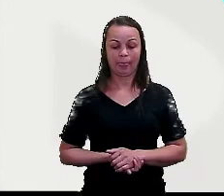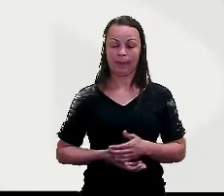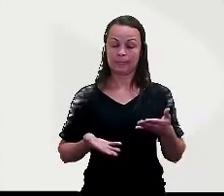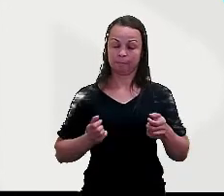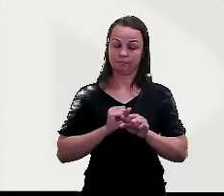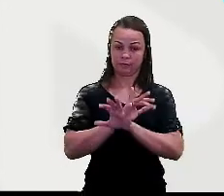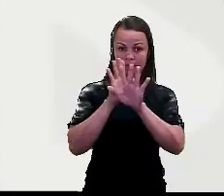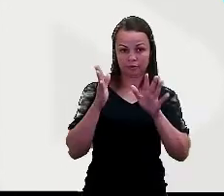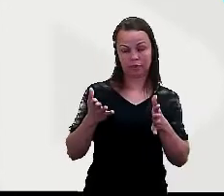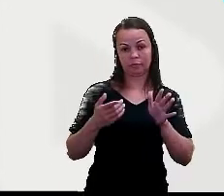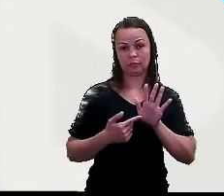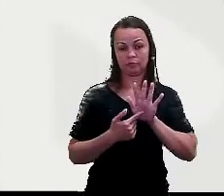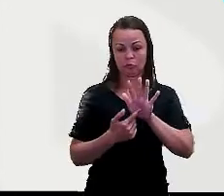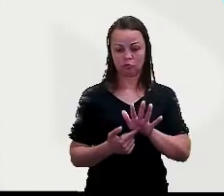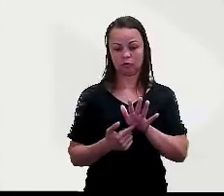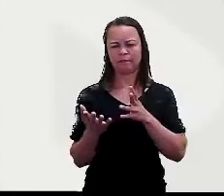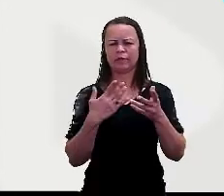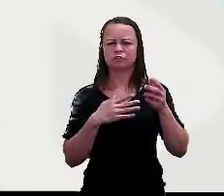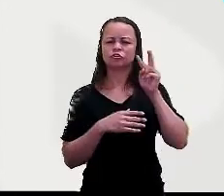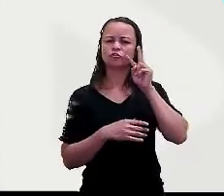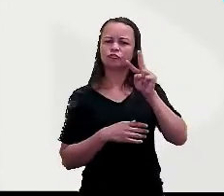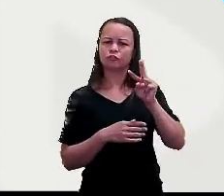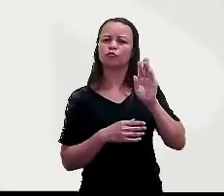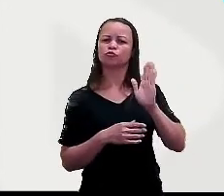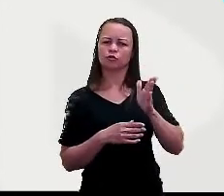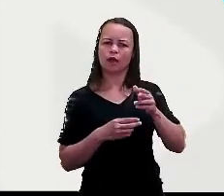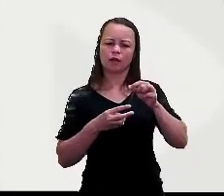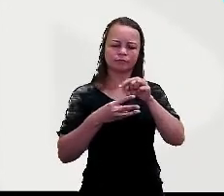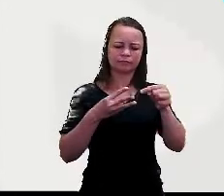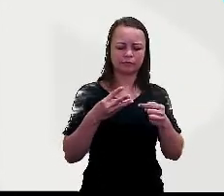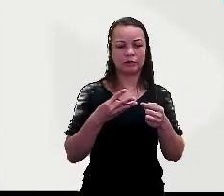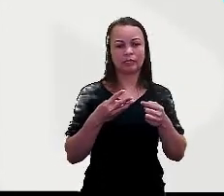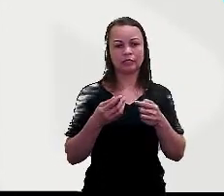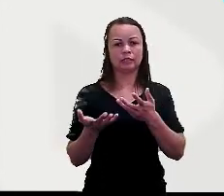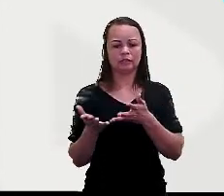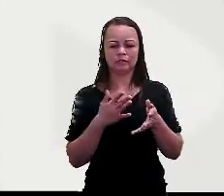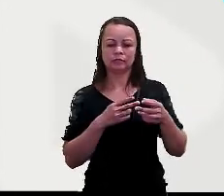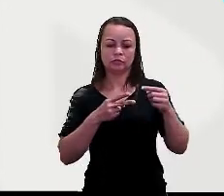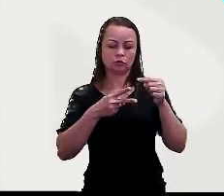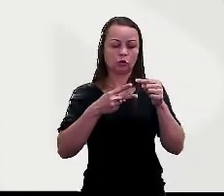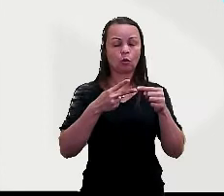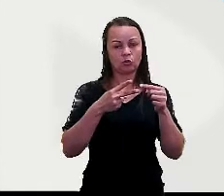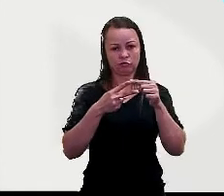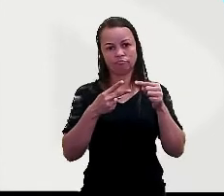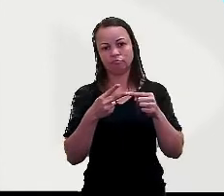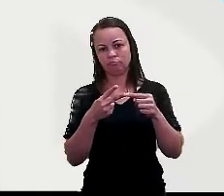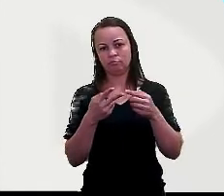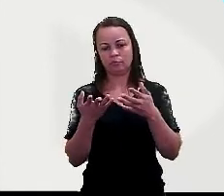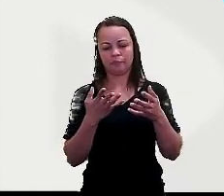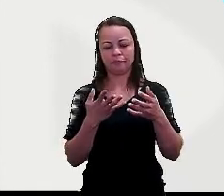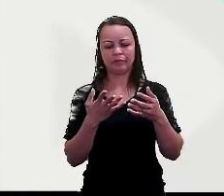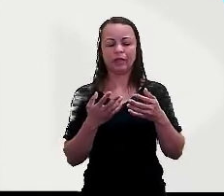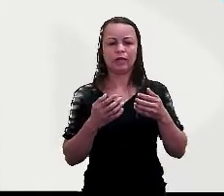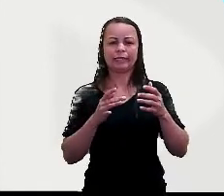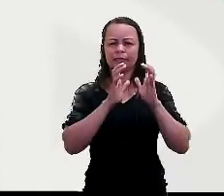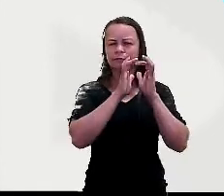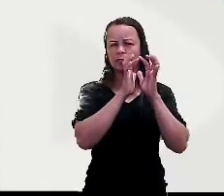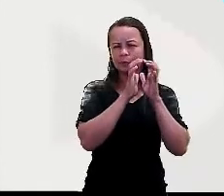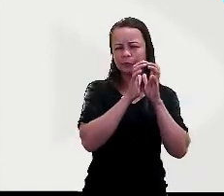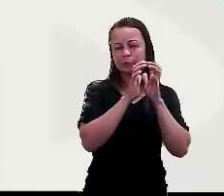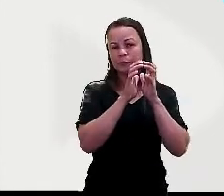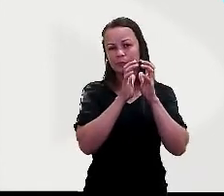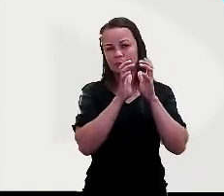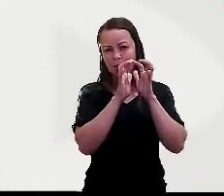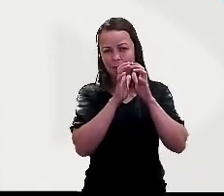nova divisão aqui. A gente viu lá aquelas funções, e eu vou dividir em dois grandes momentos. Anatomicamente, eu posso dividir o sistema nervoso em duas grandes